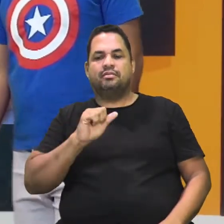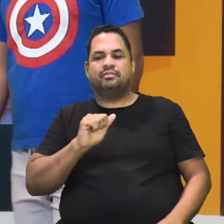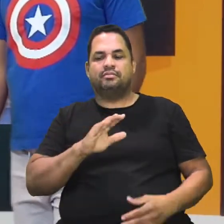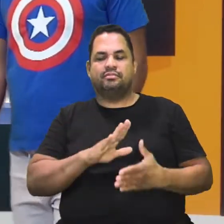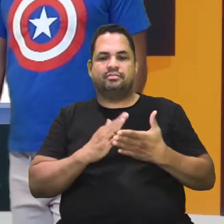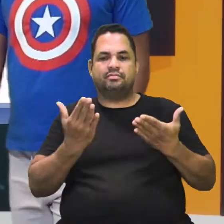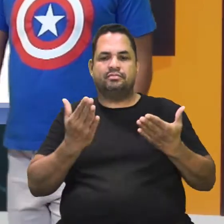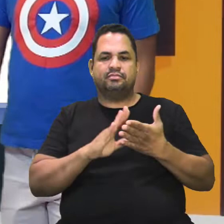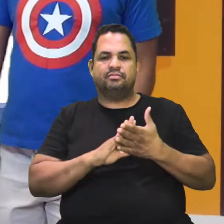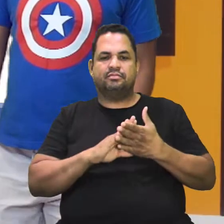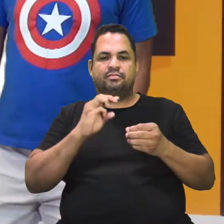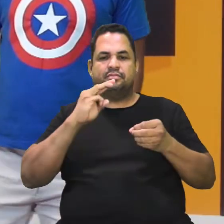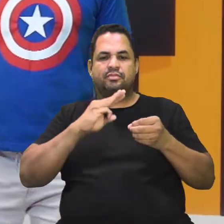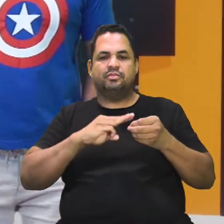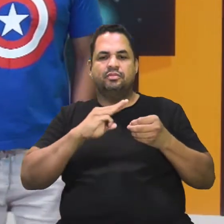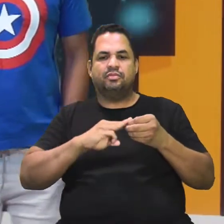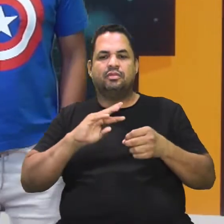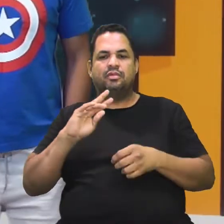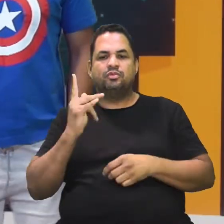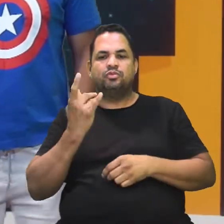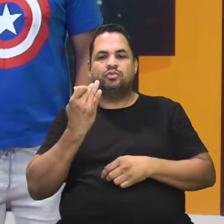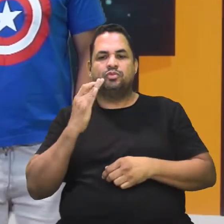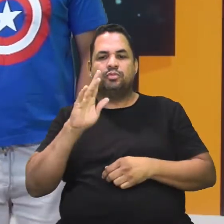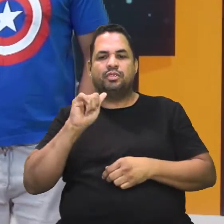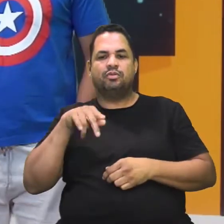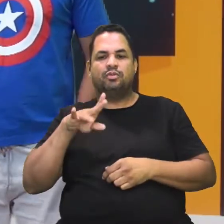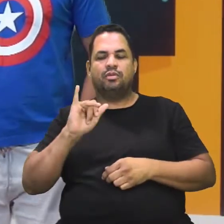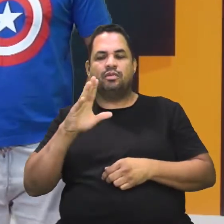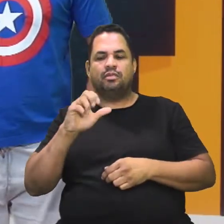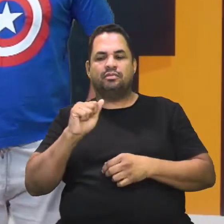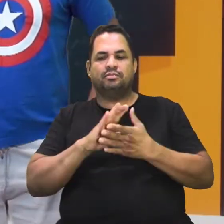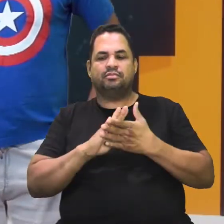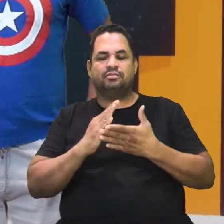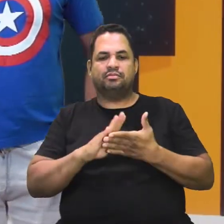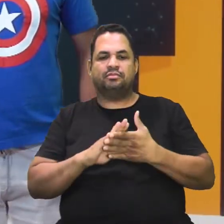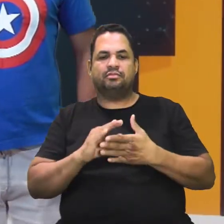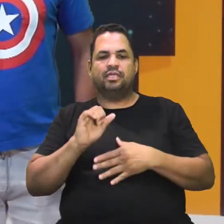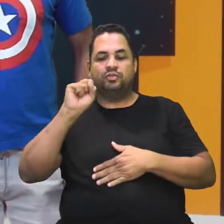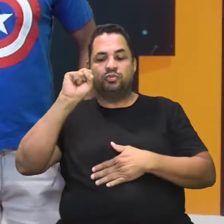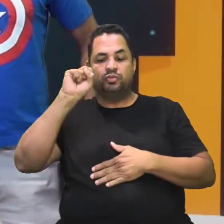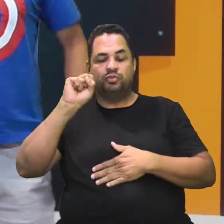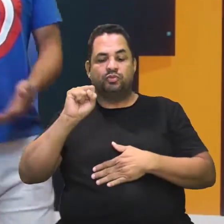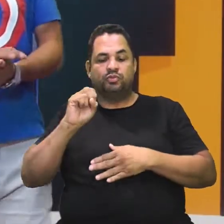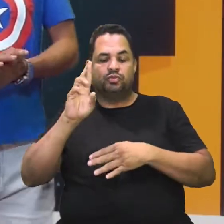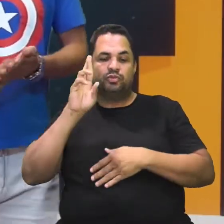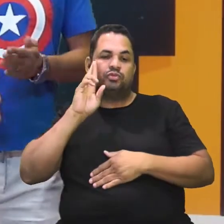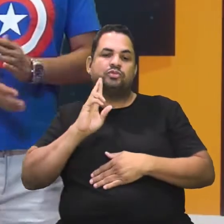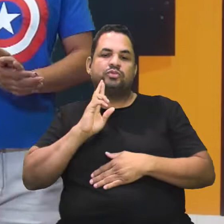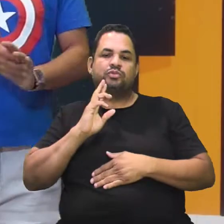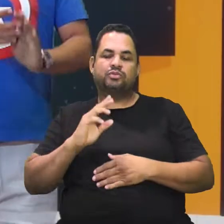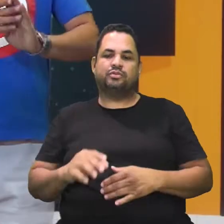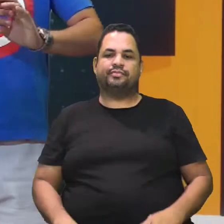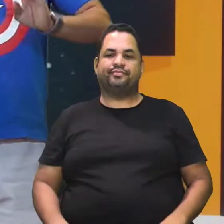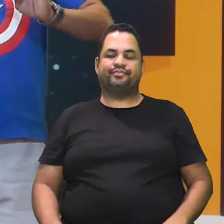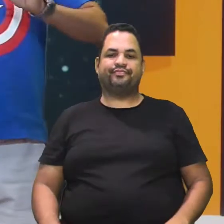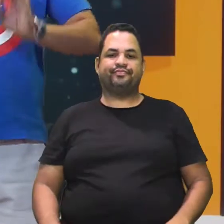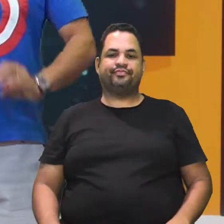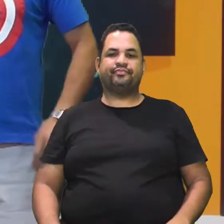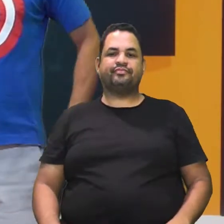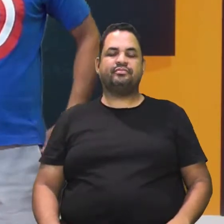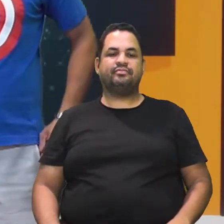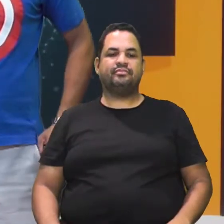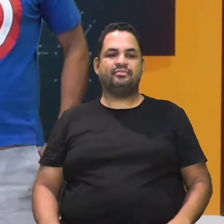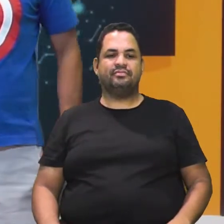de Rondônia, no município de Chupinguaia. Então tá lá no Cone Sul. Agora descemos no estado. Cone Sul eu não fui. Aqui é